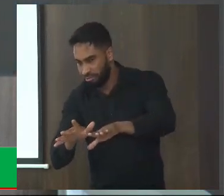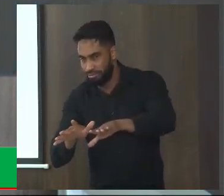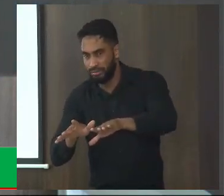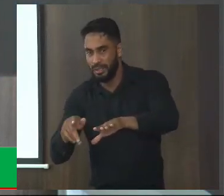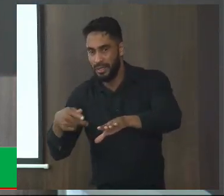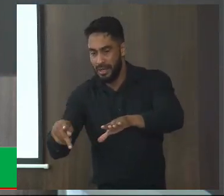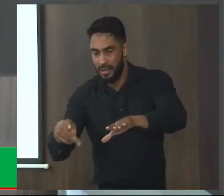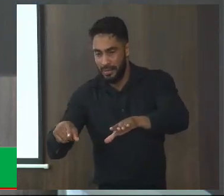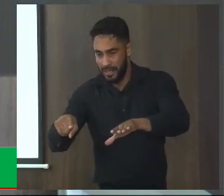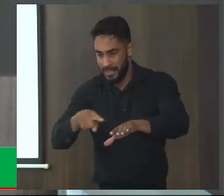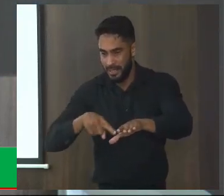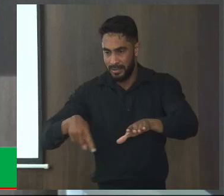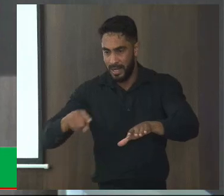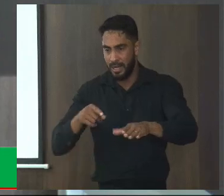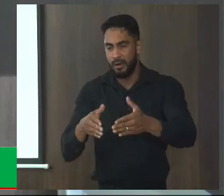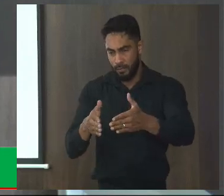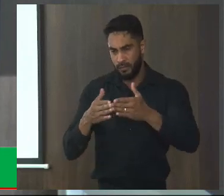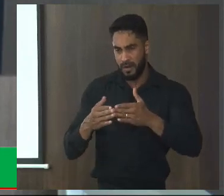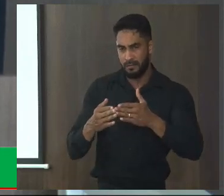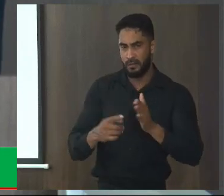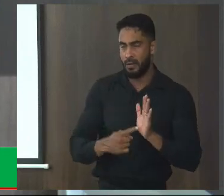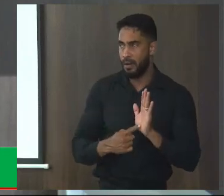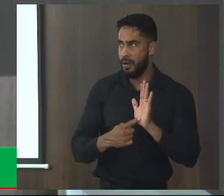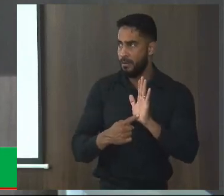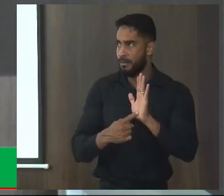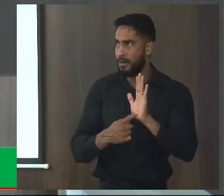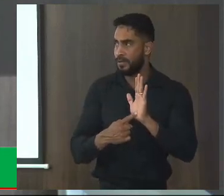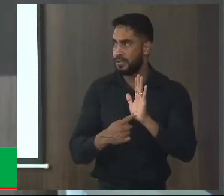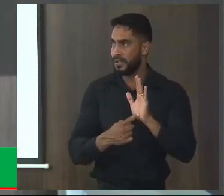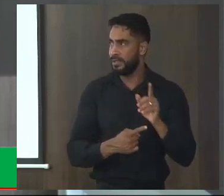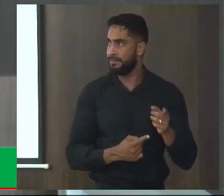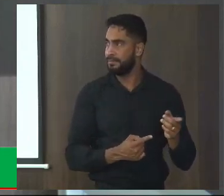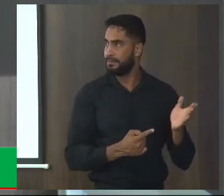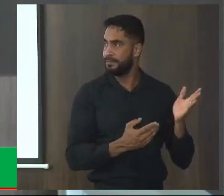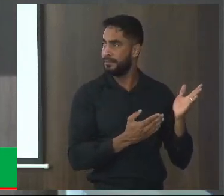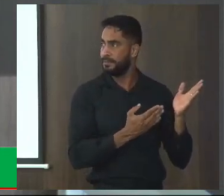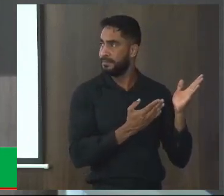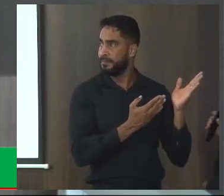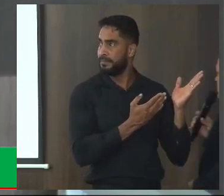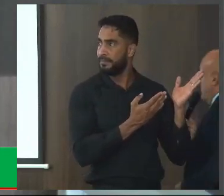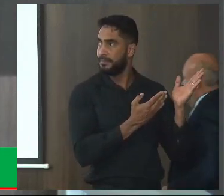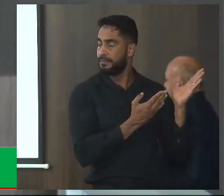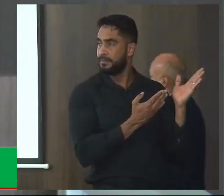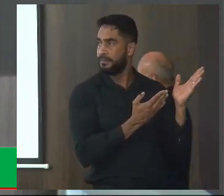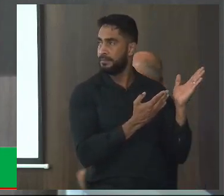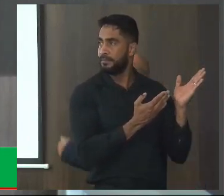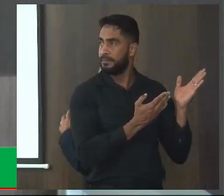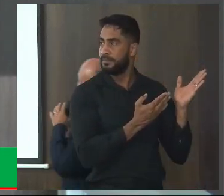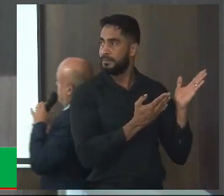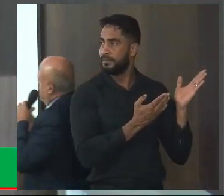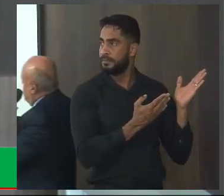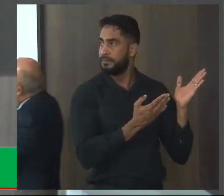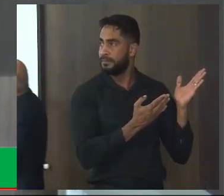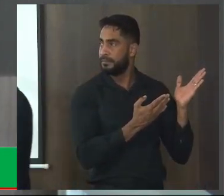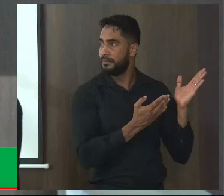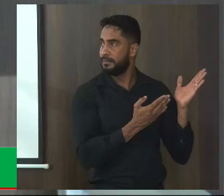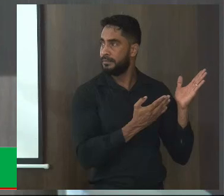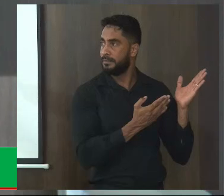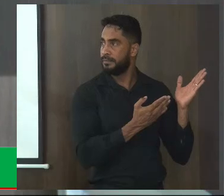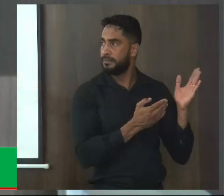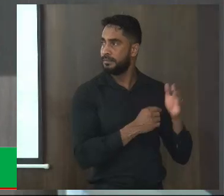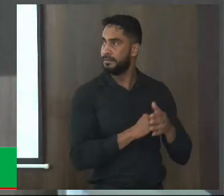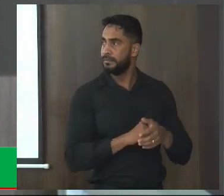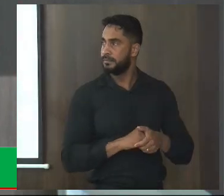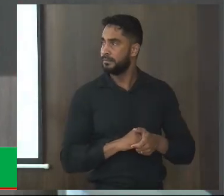nessa lagoa. Mostra aí, por favor, Elisaica. Eu gostaria de mostrar para os senhores aqui, essa aqui é a barragem